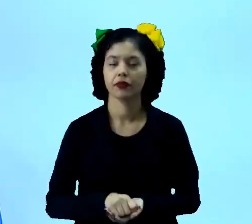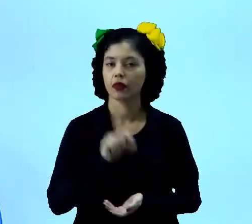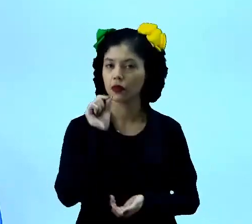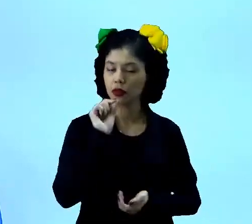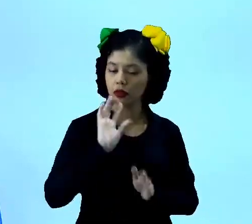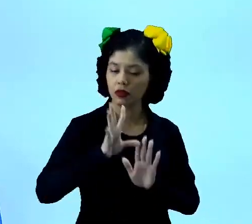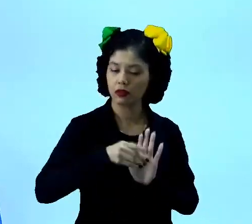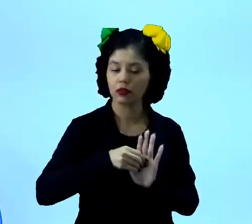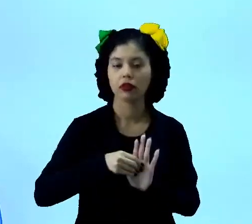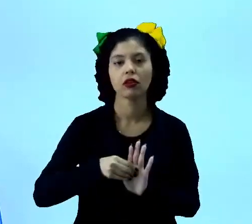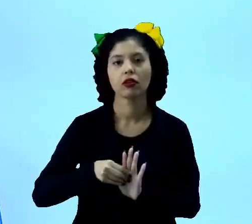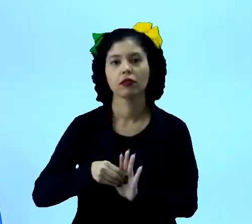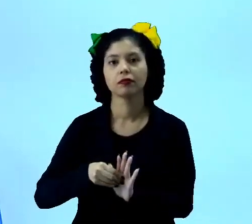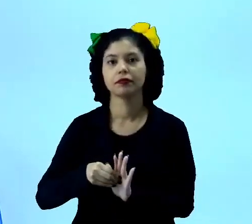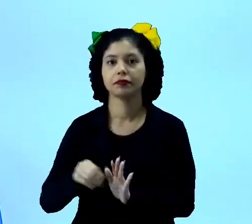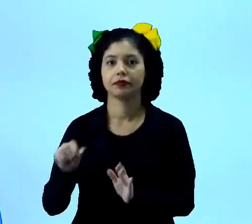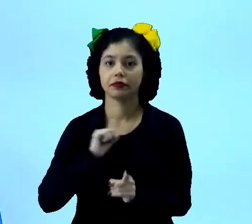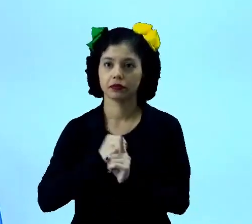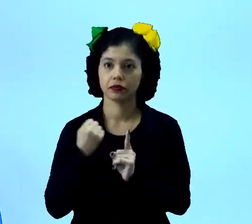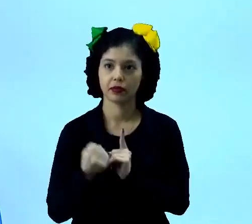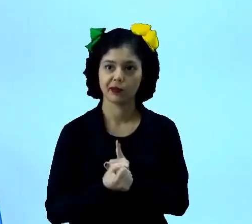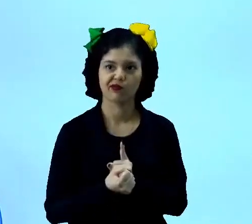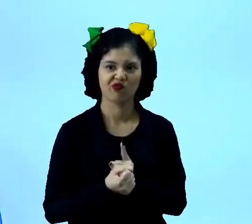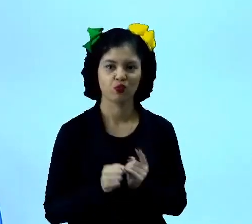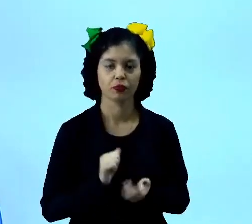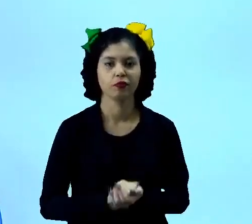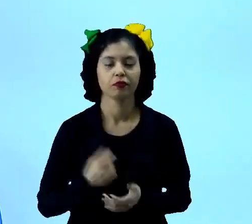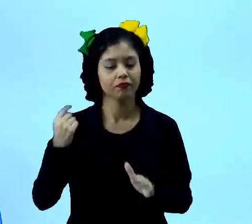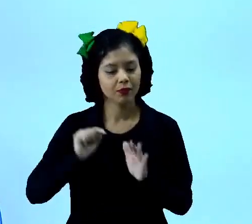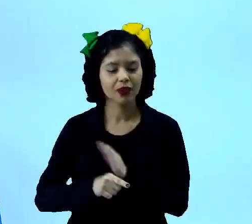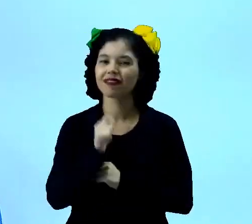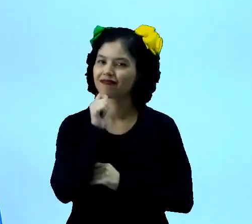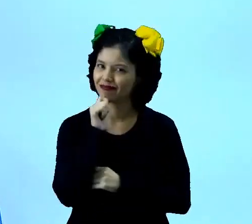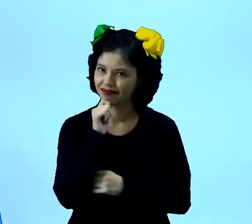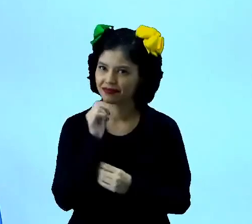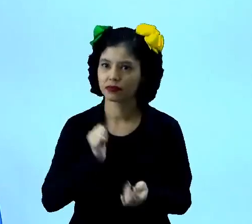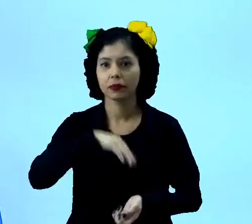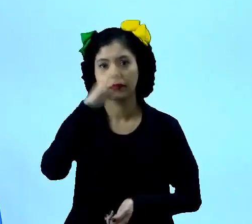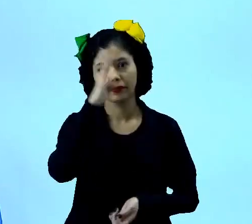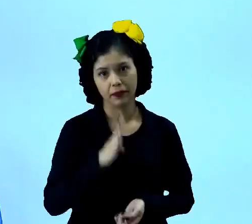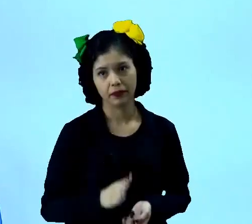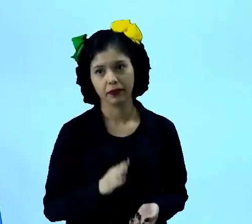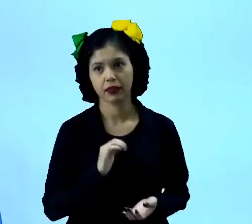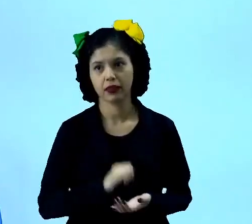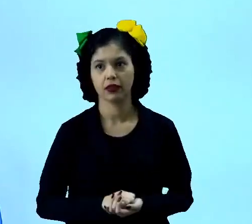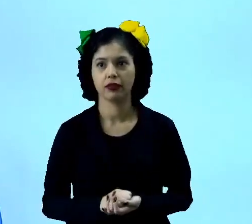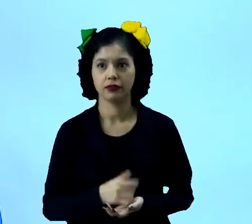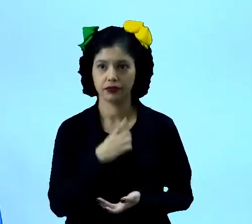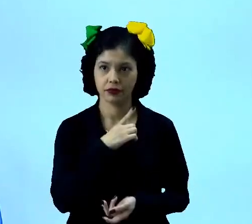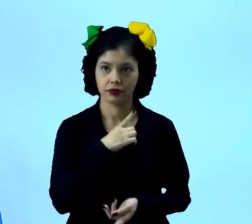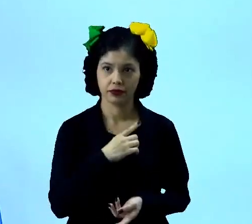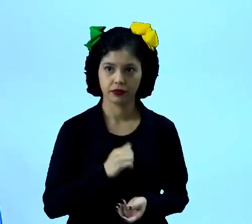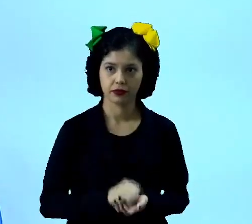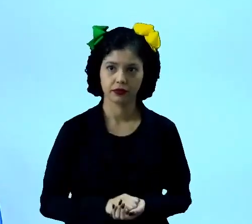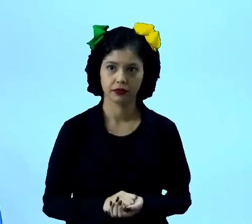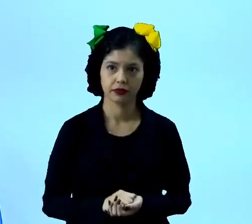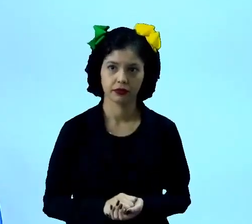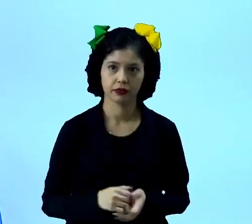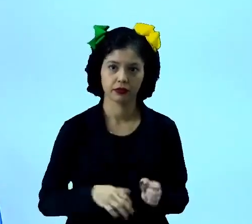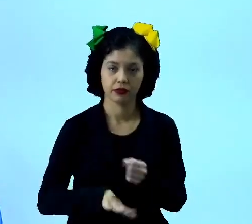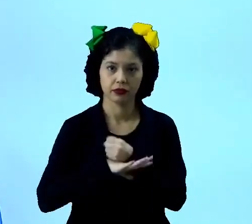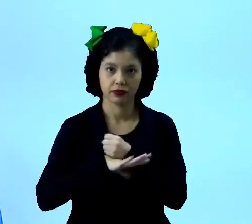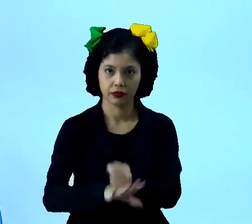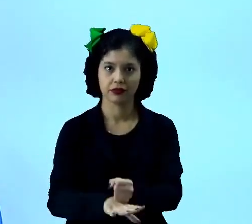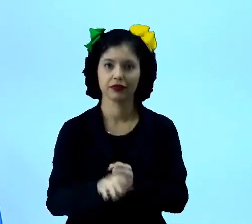que fica, né, as marcas dessa sociedade são muito profundas. No Brasil, existe um